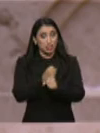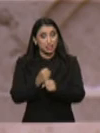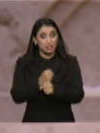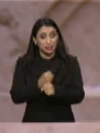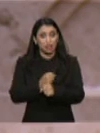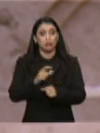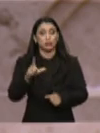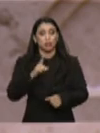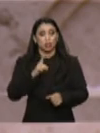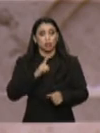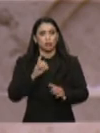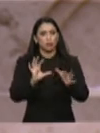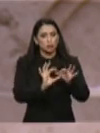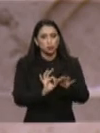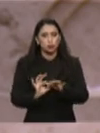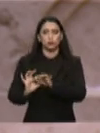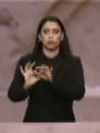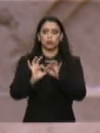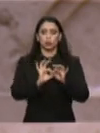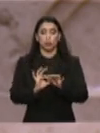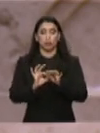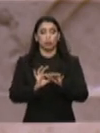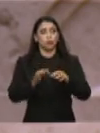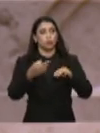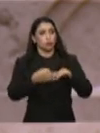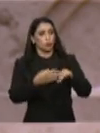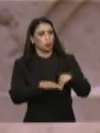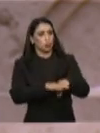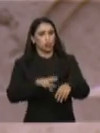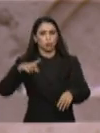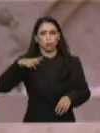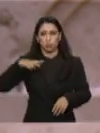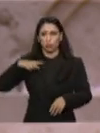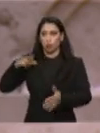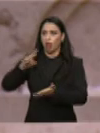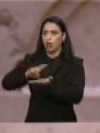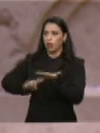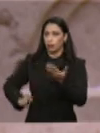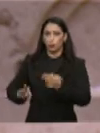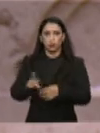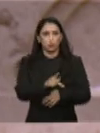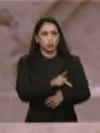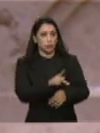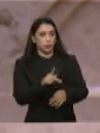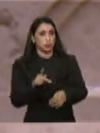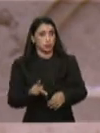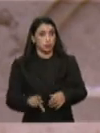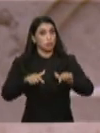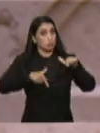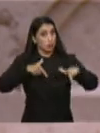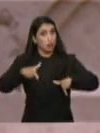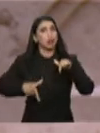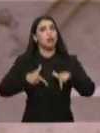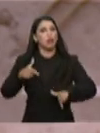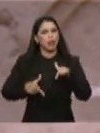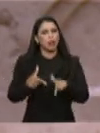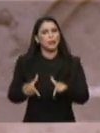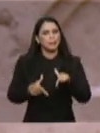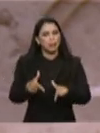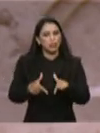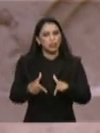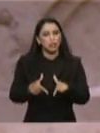nós estivemos aqui unidos com alguns ministros, no particular, relatores, presidentes, trabalhando no silêncio